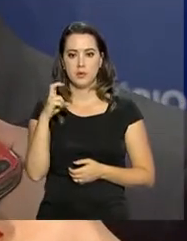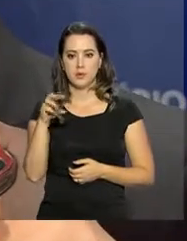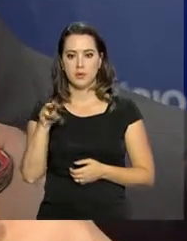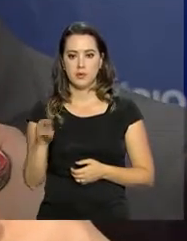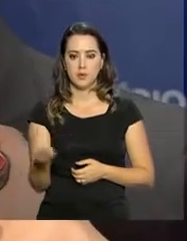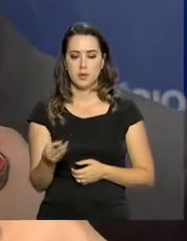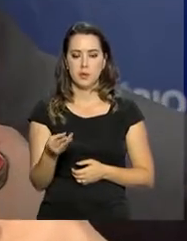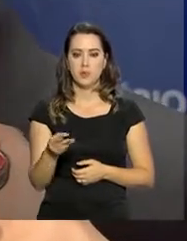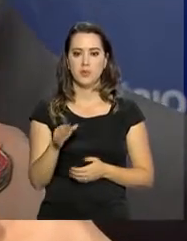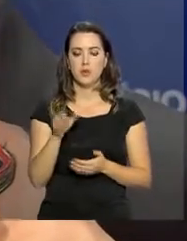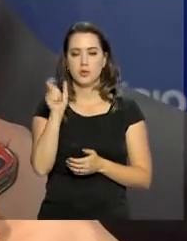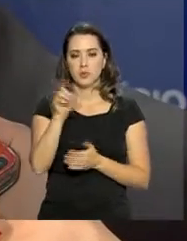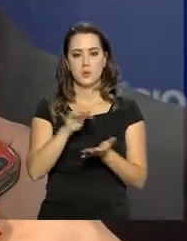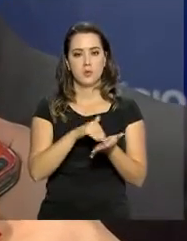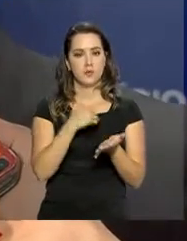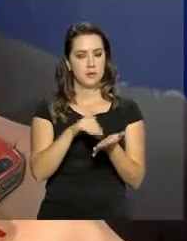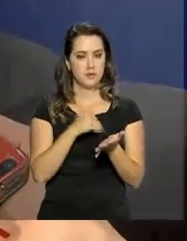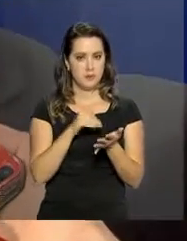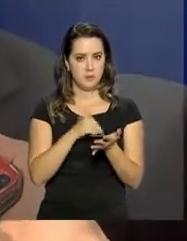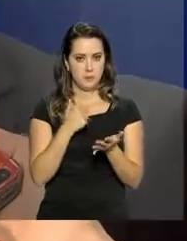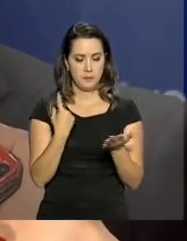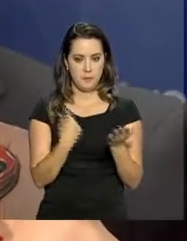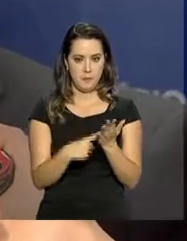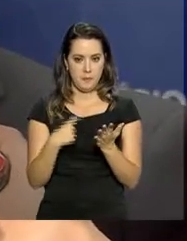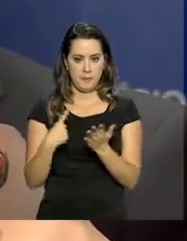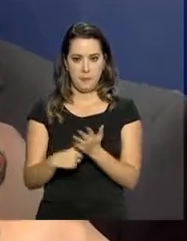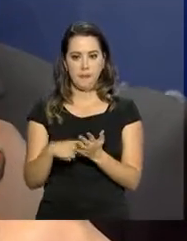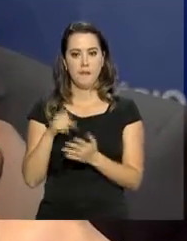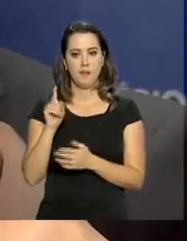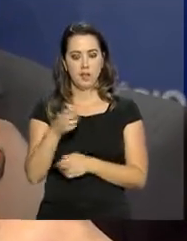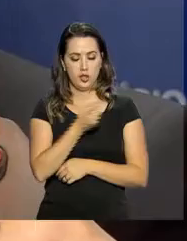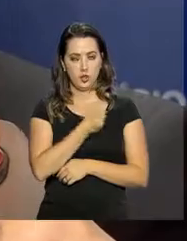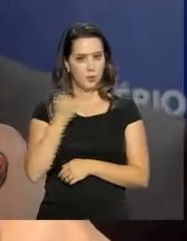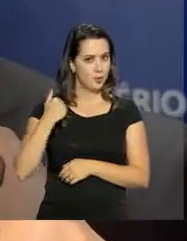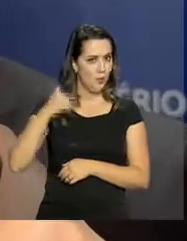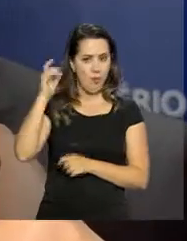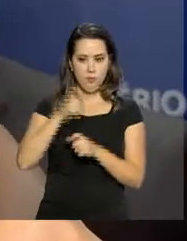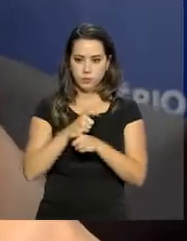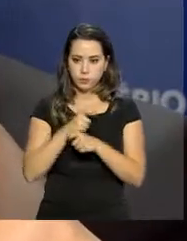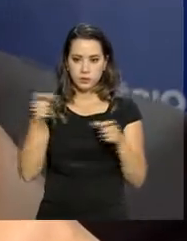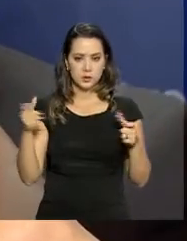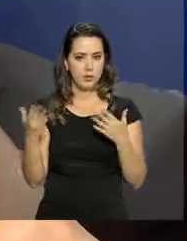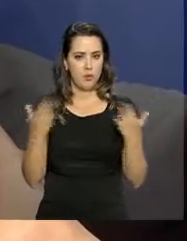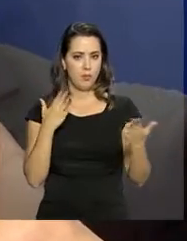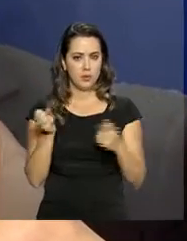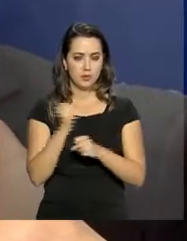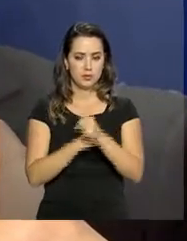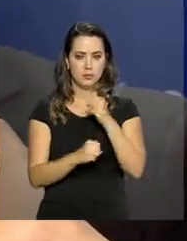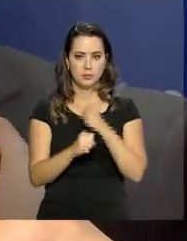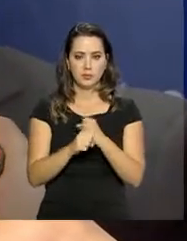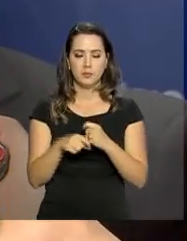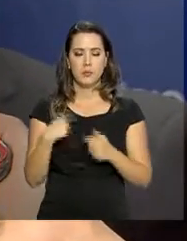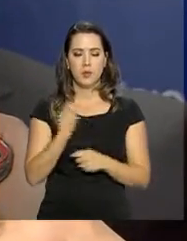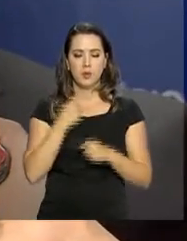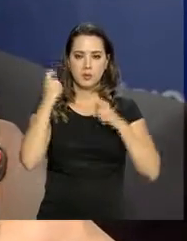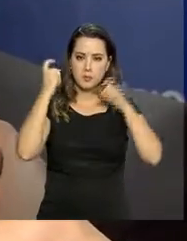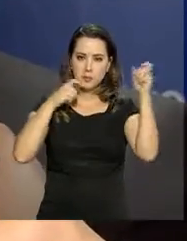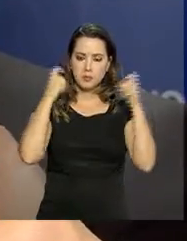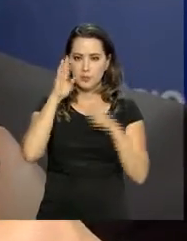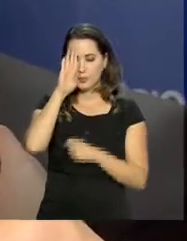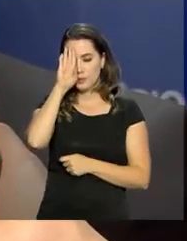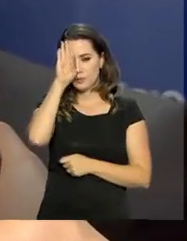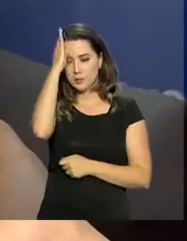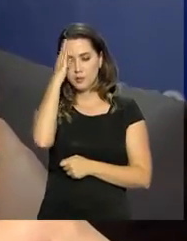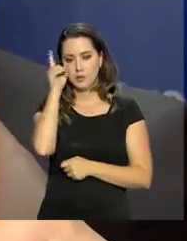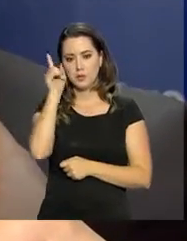nif na de inscritos confirmados isso também é um número superior a tivo maior que em outros anos também mas a nossa preocupação primal